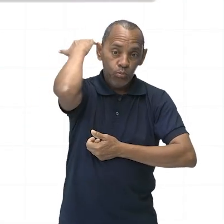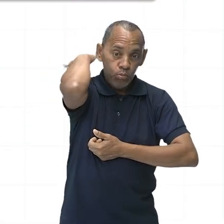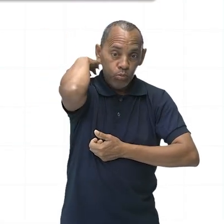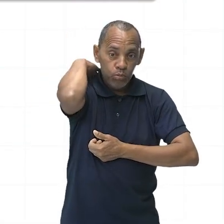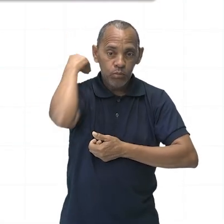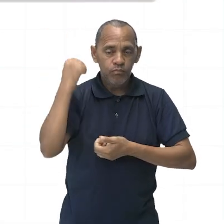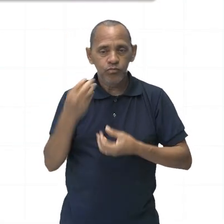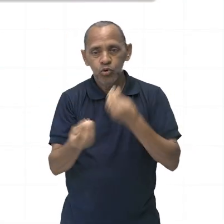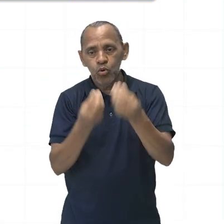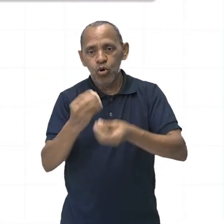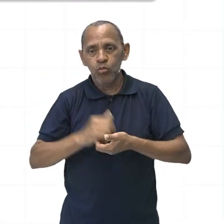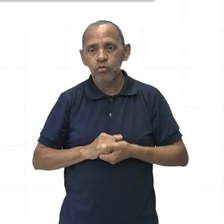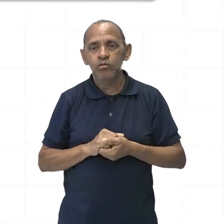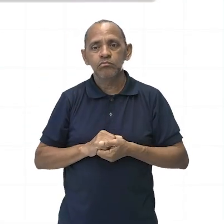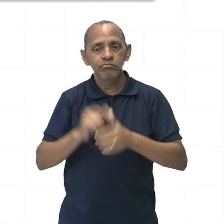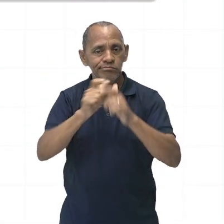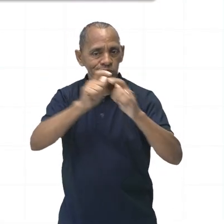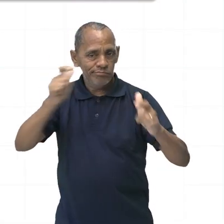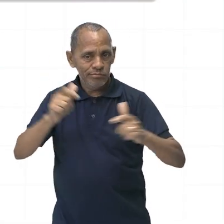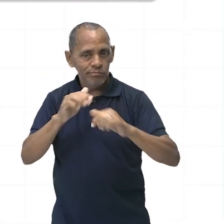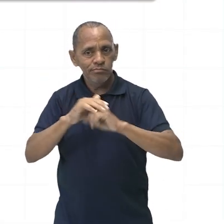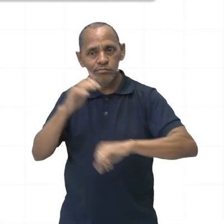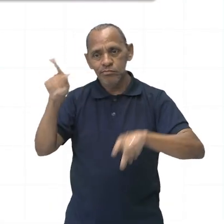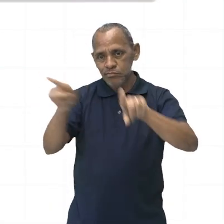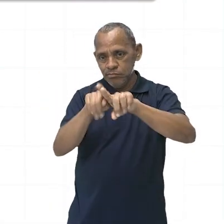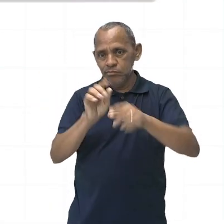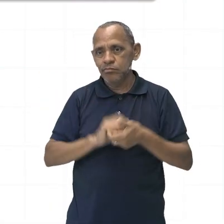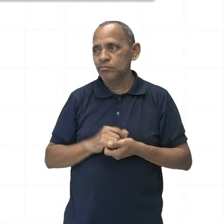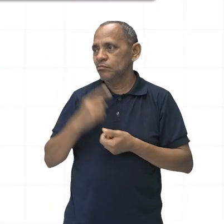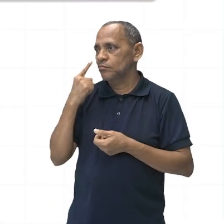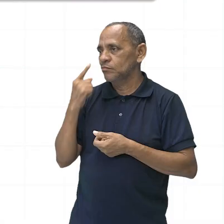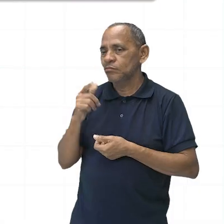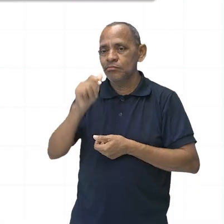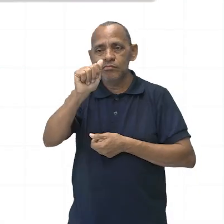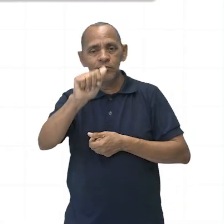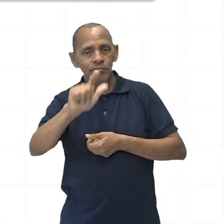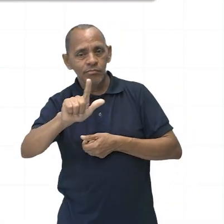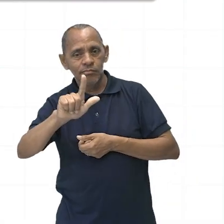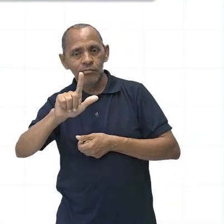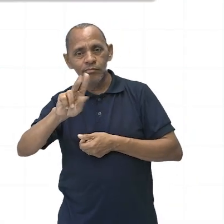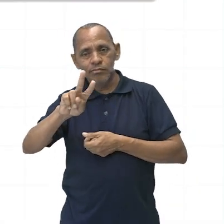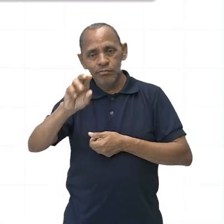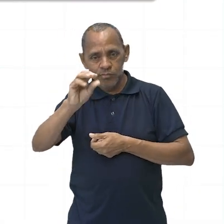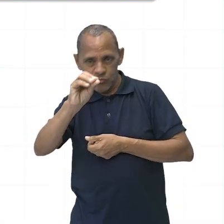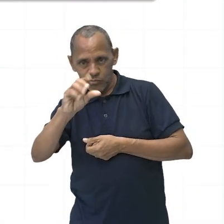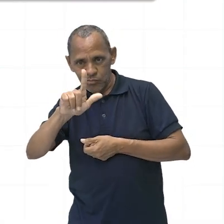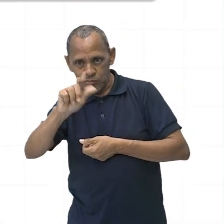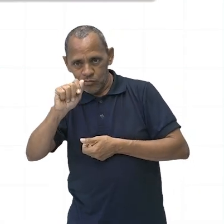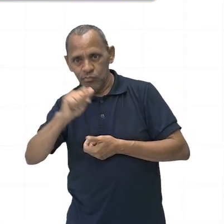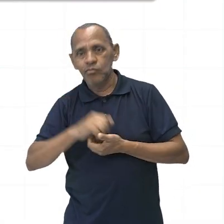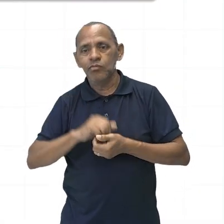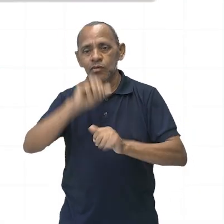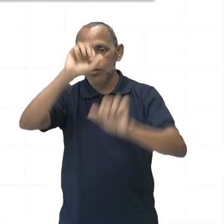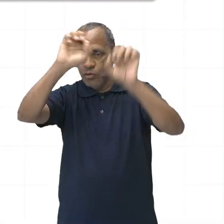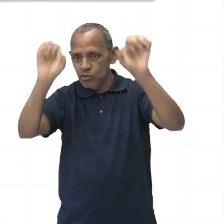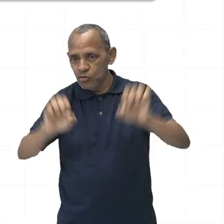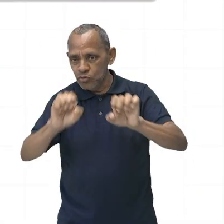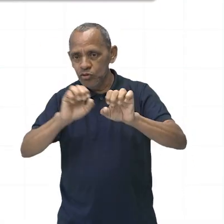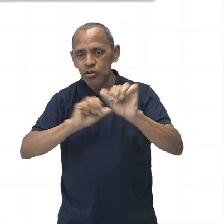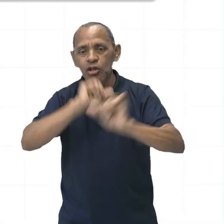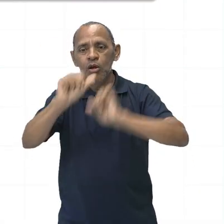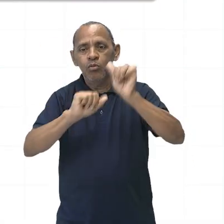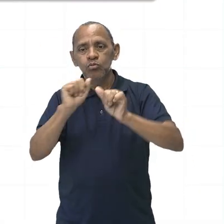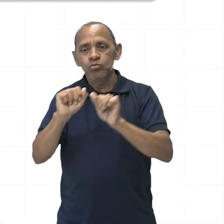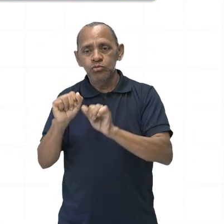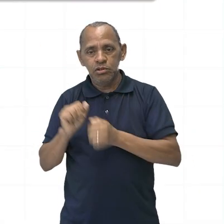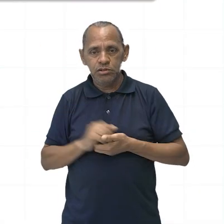nós temos aí, em maior aumento, a representação de um alvéolo, que é a estrutura funcional onde propriamente ocorre a troca gasosa.